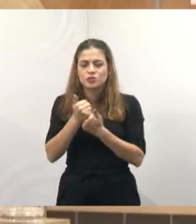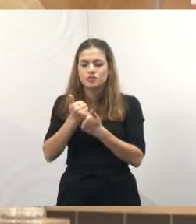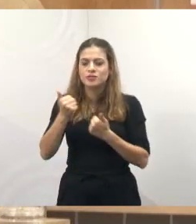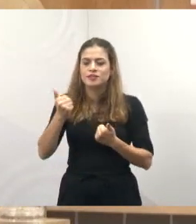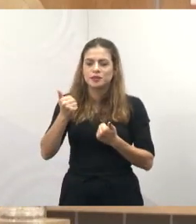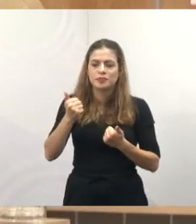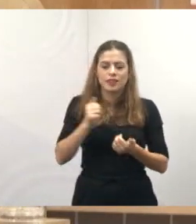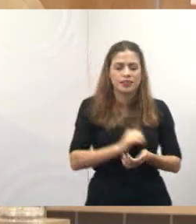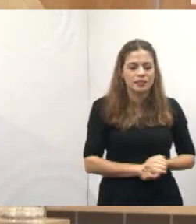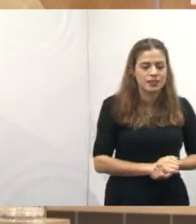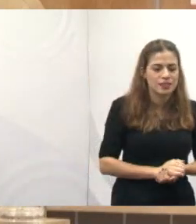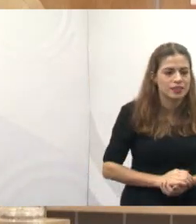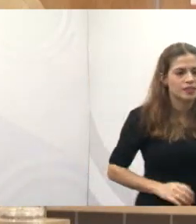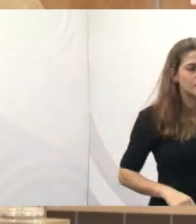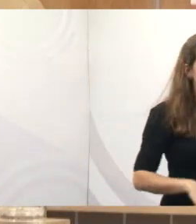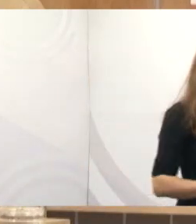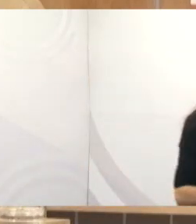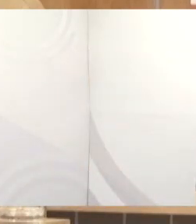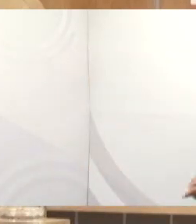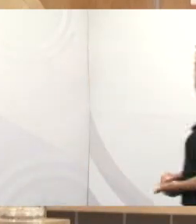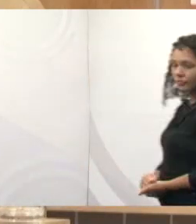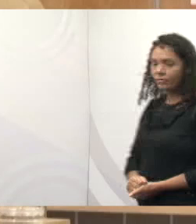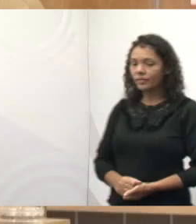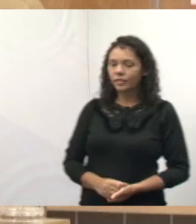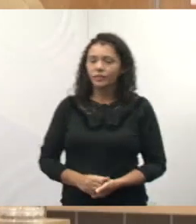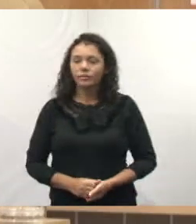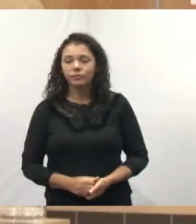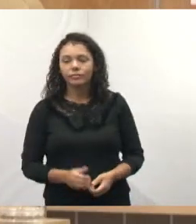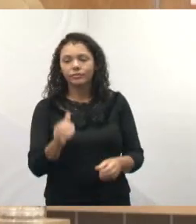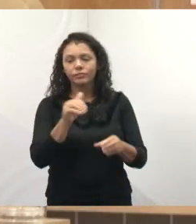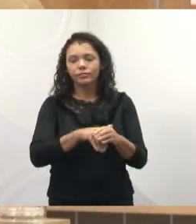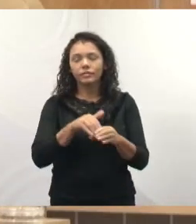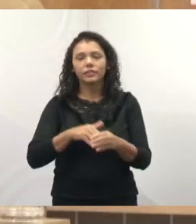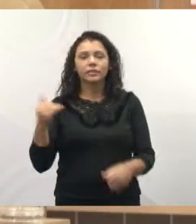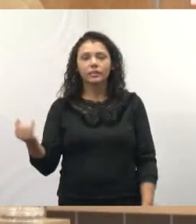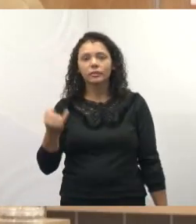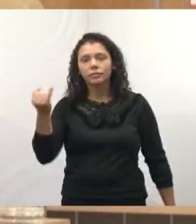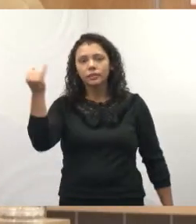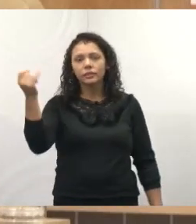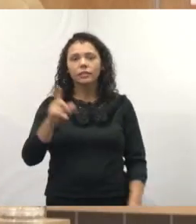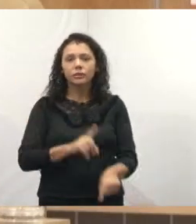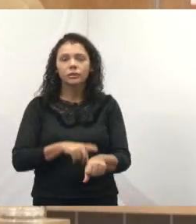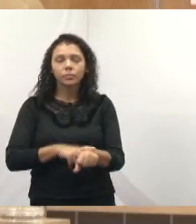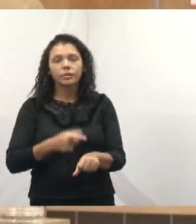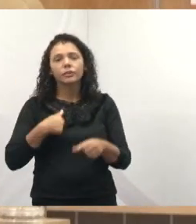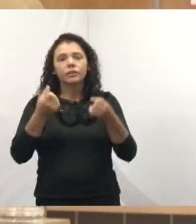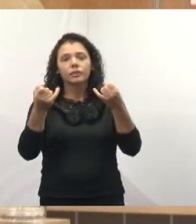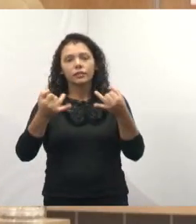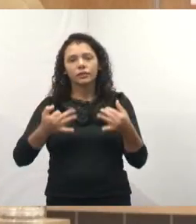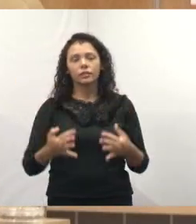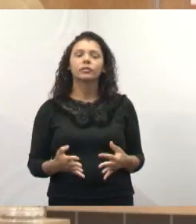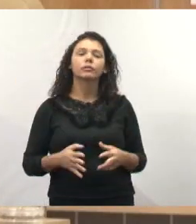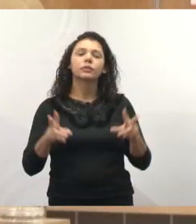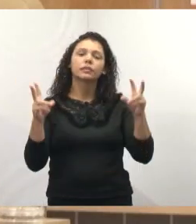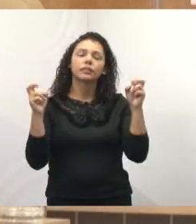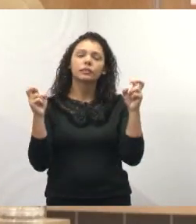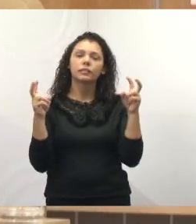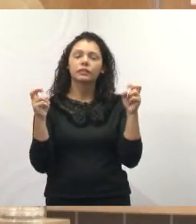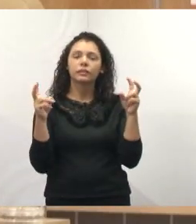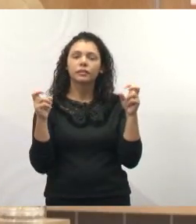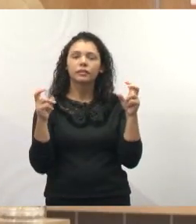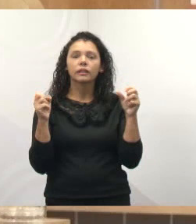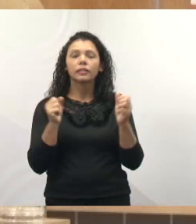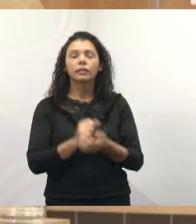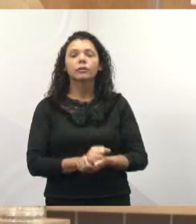Novamente, infelizmente, uma votação importante, que num determinado momento eu vou falar sobre